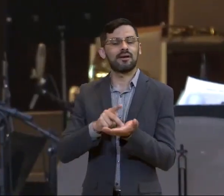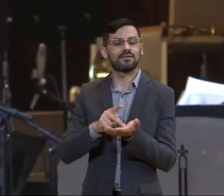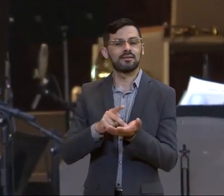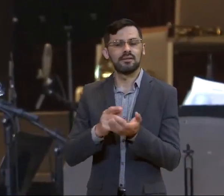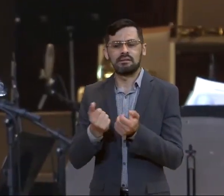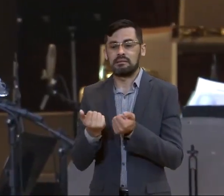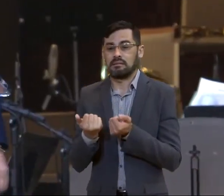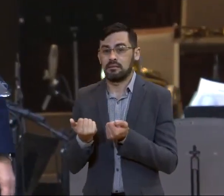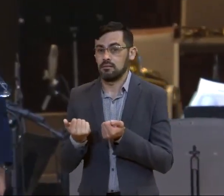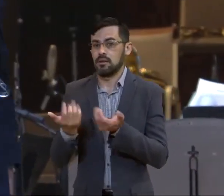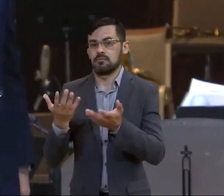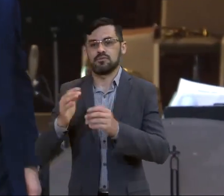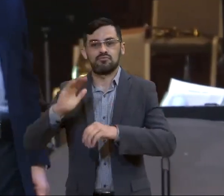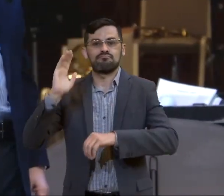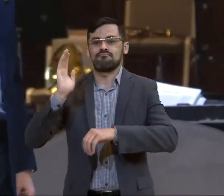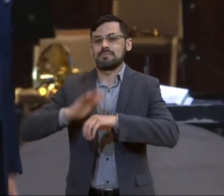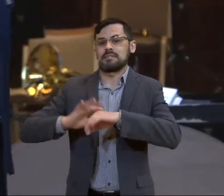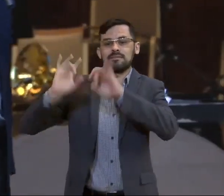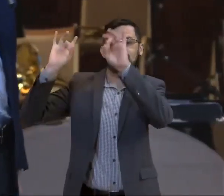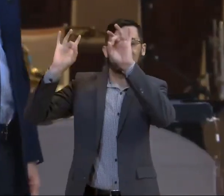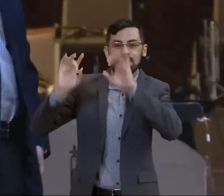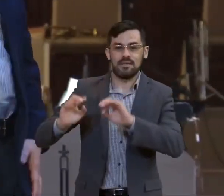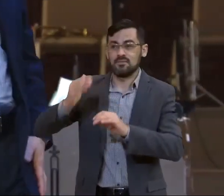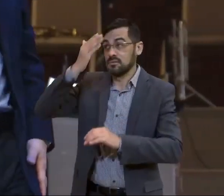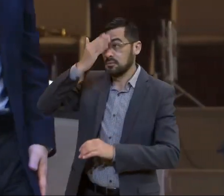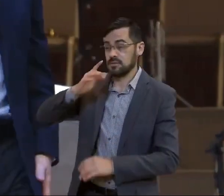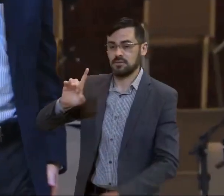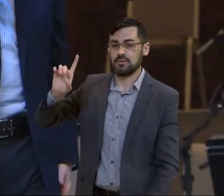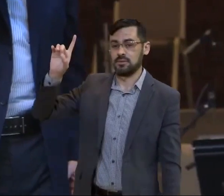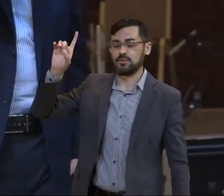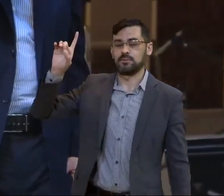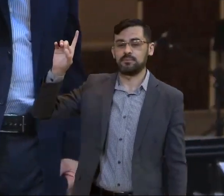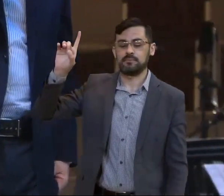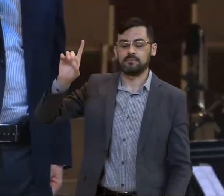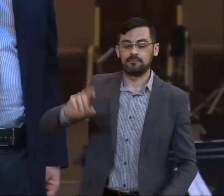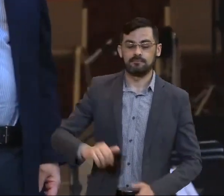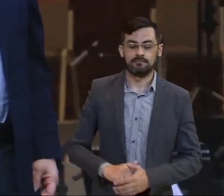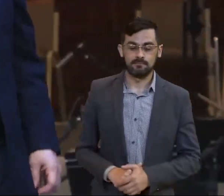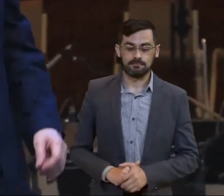mais precioso no altar de Deus.